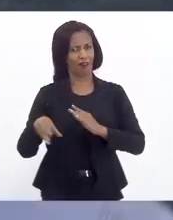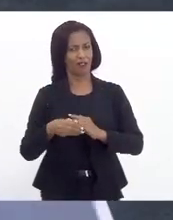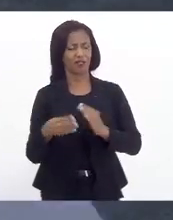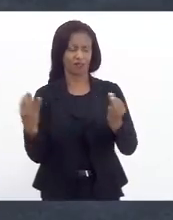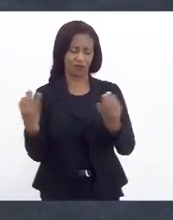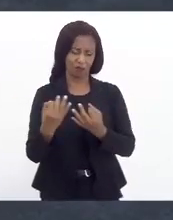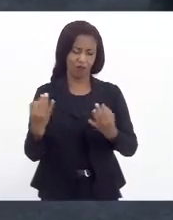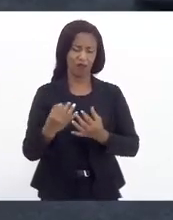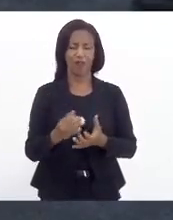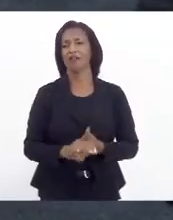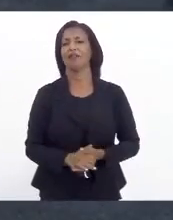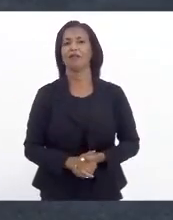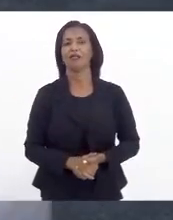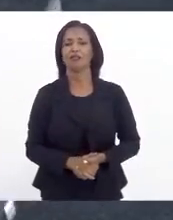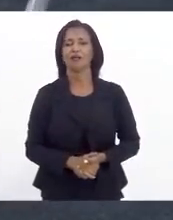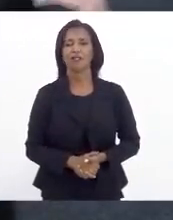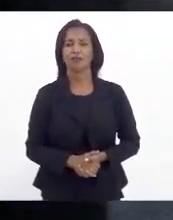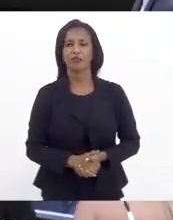está perfeita.